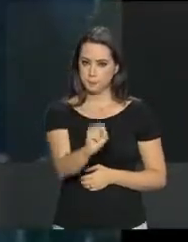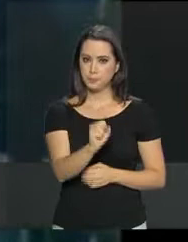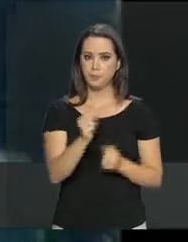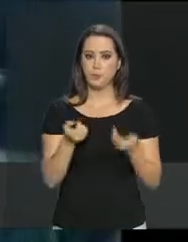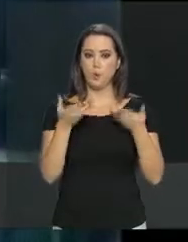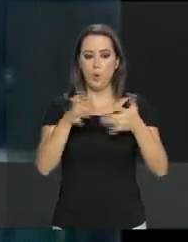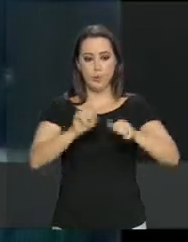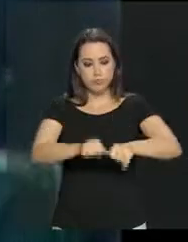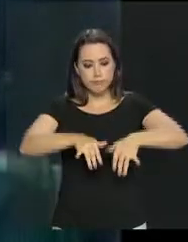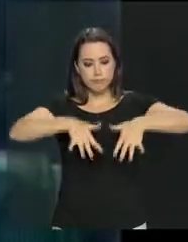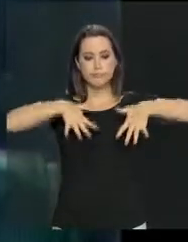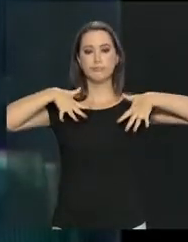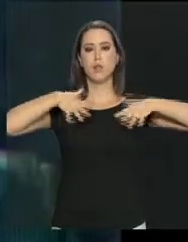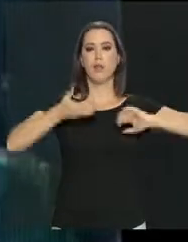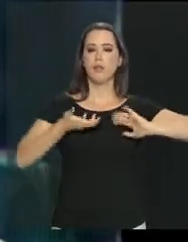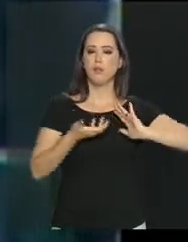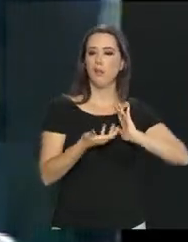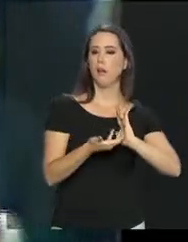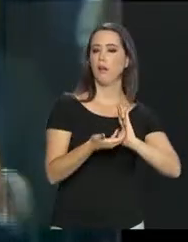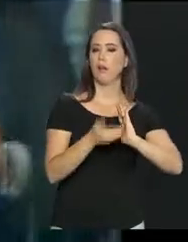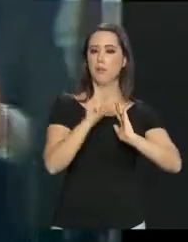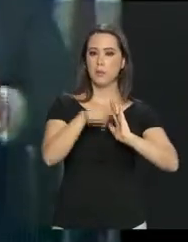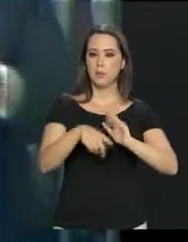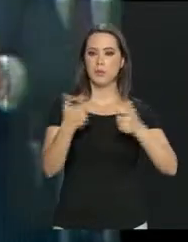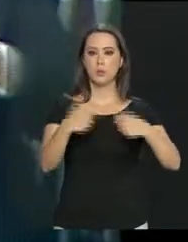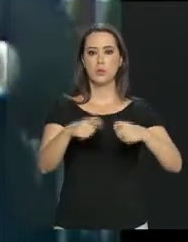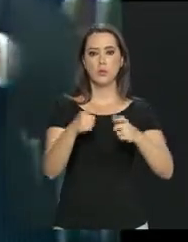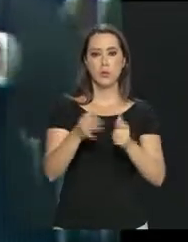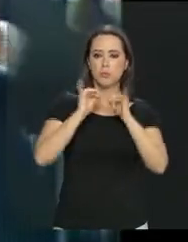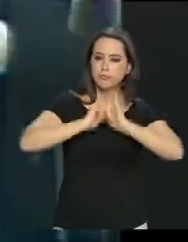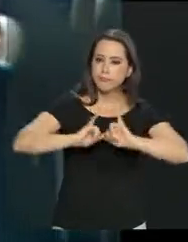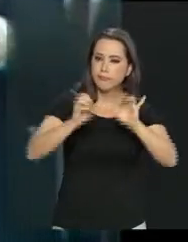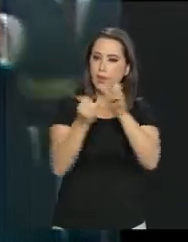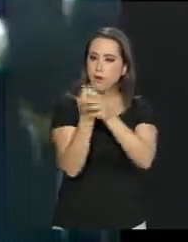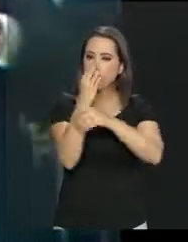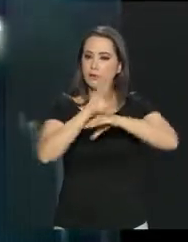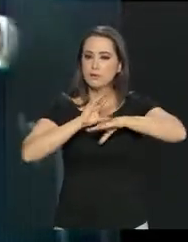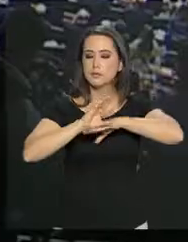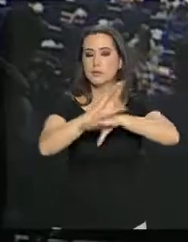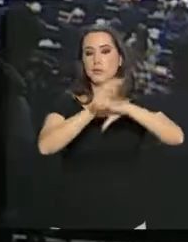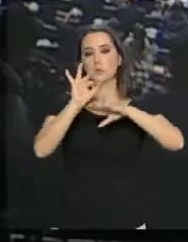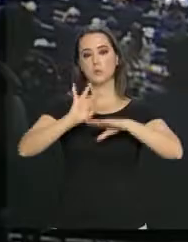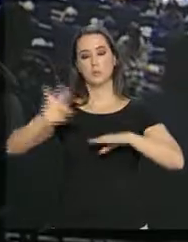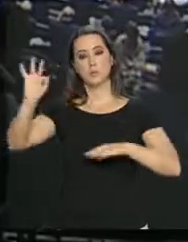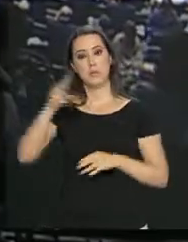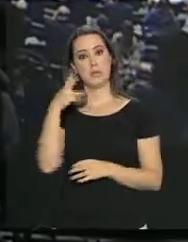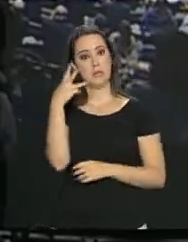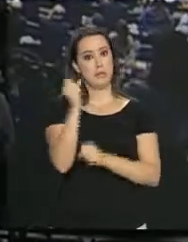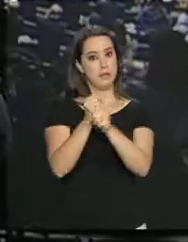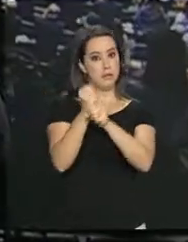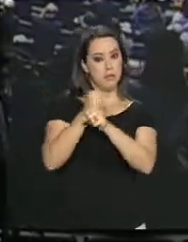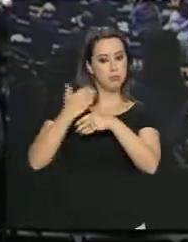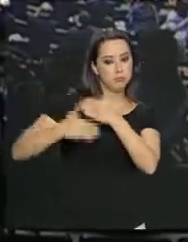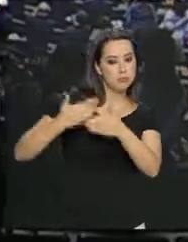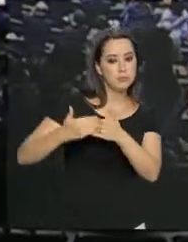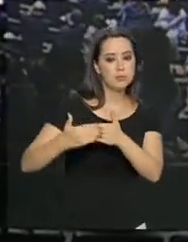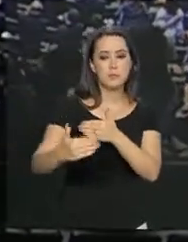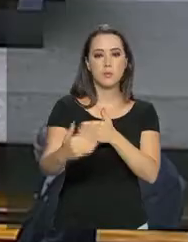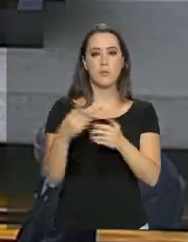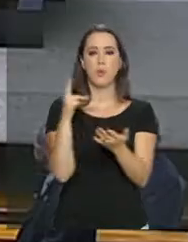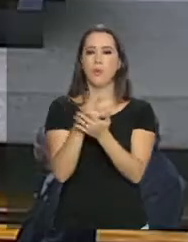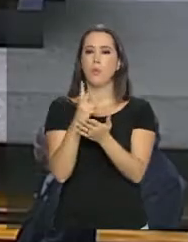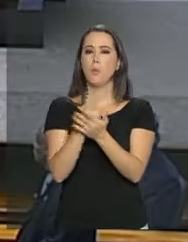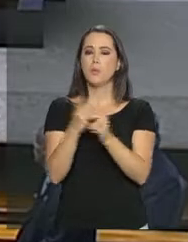plenário da câmara dos deputados era palco da promulgação da constituição federal 30 anos depois no mesmo espaço